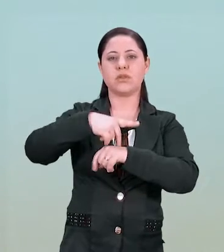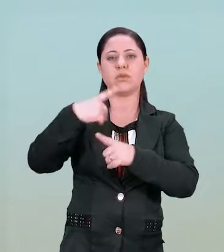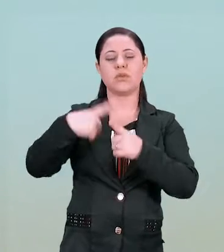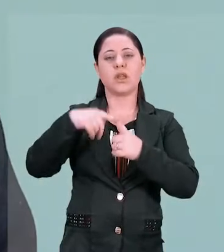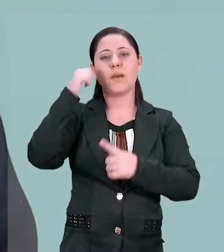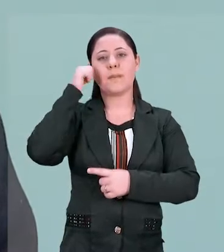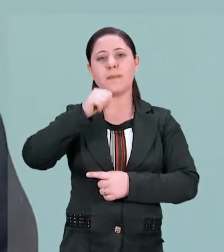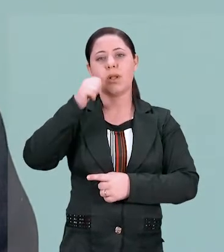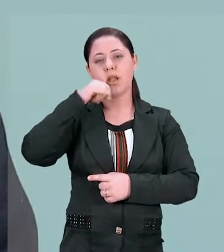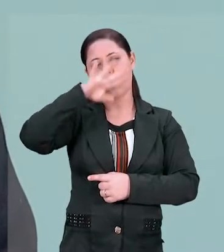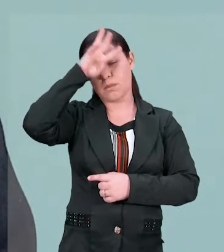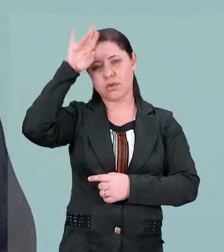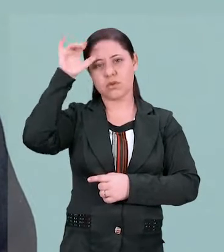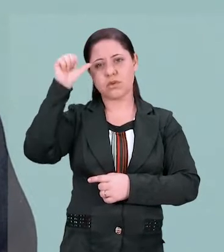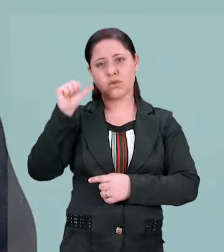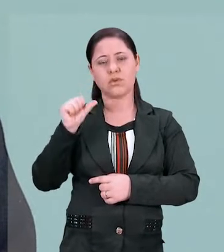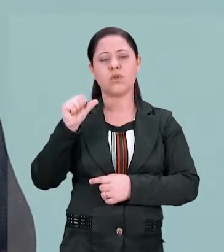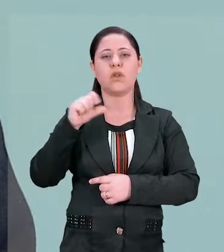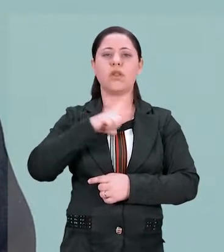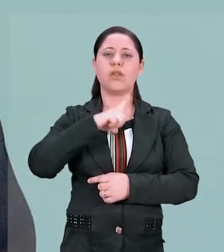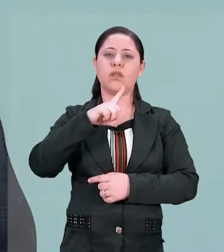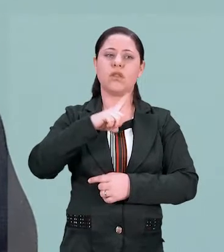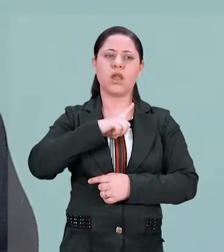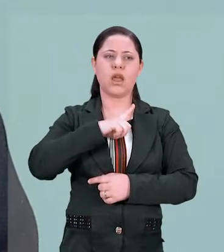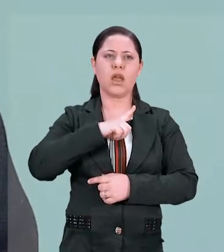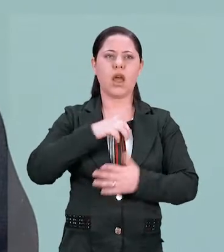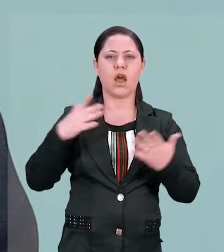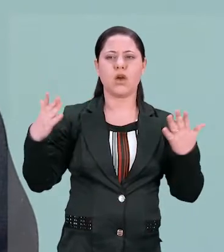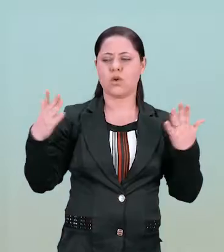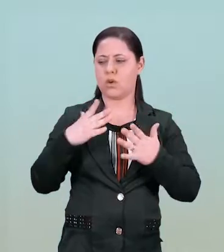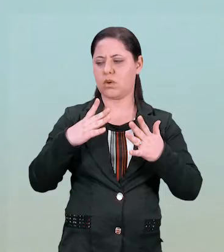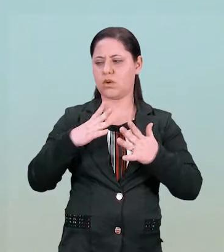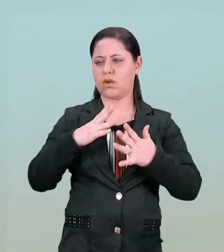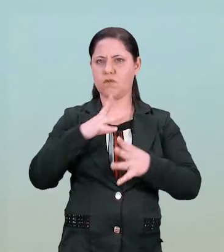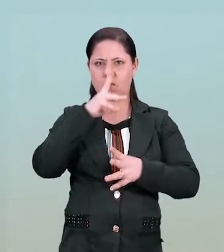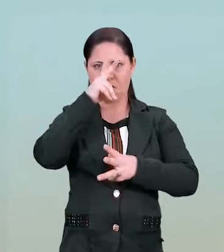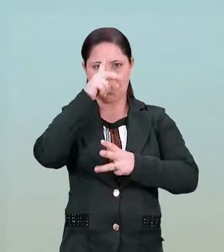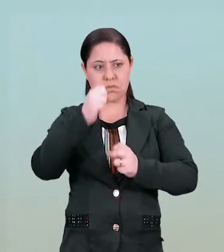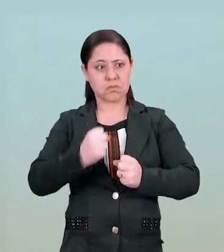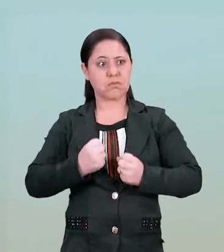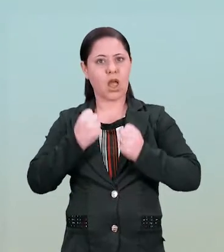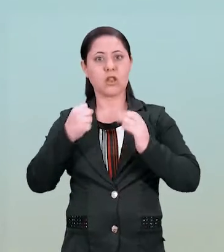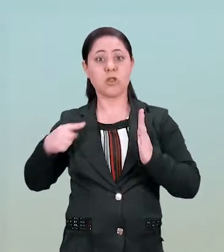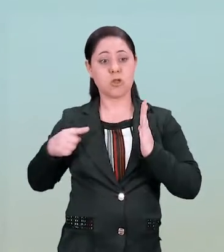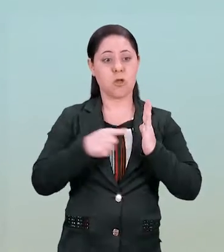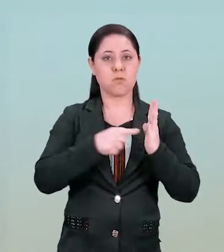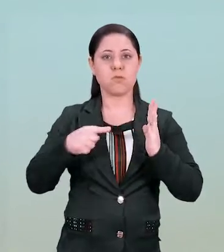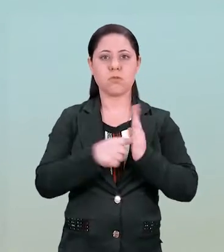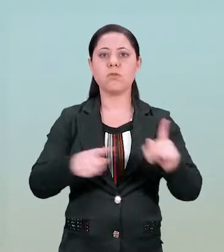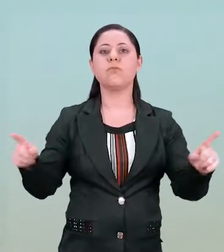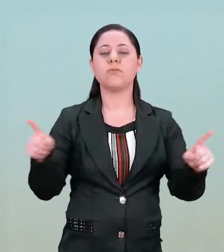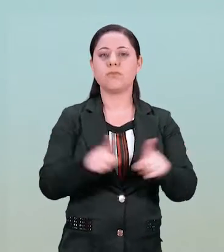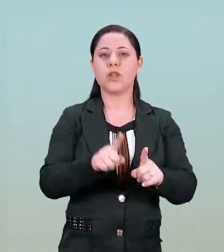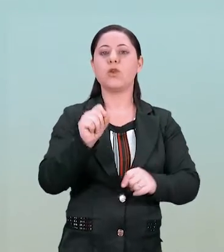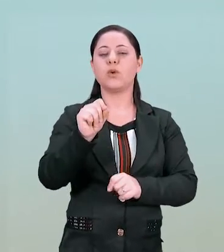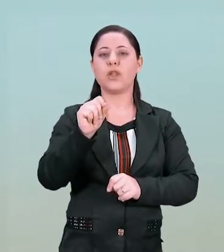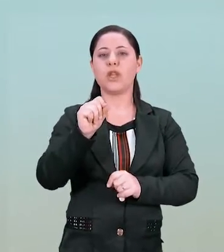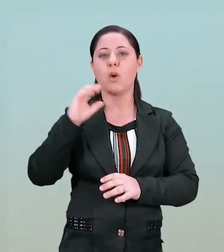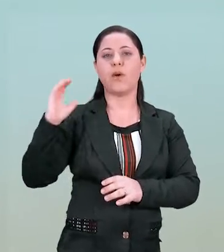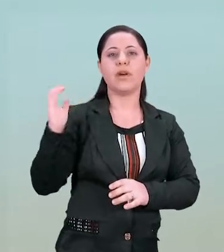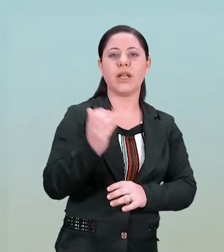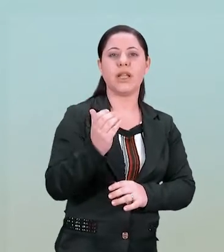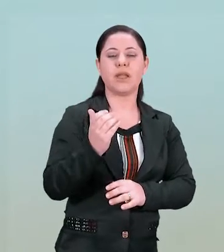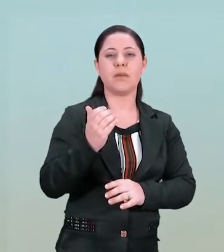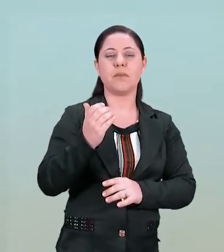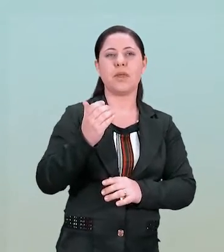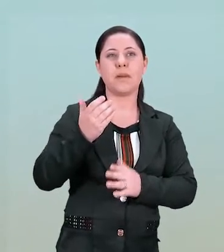as mulheres sul-mato-grossenses estão sendo empoderadas, estão denunciando, e aquele tipo penal que outrora